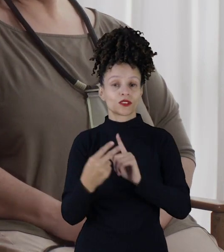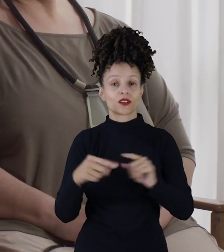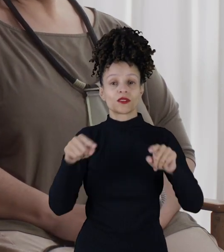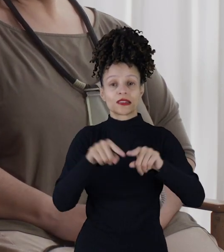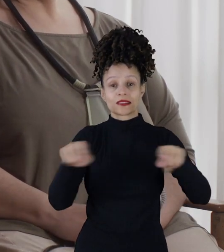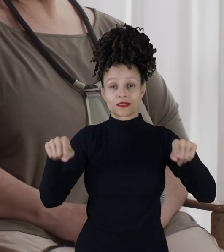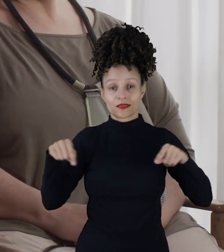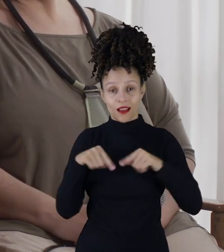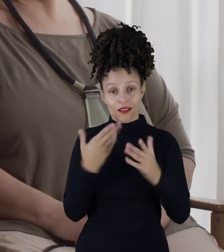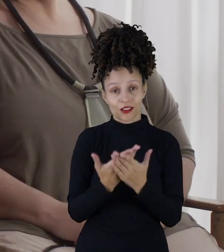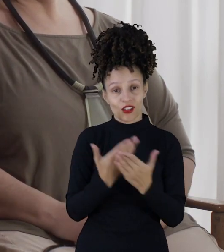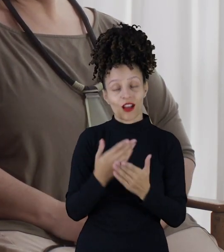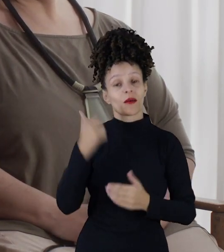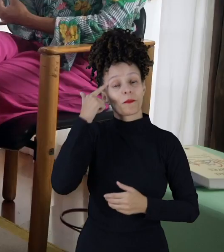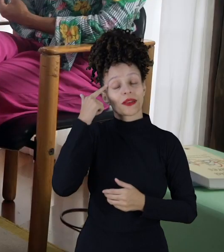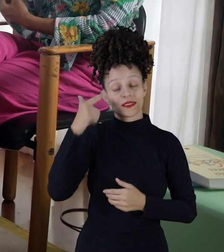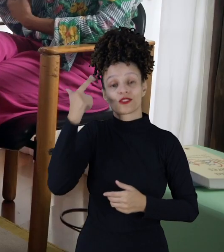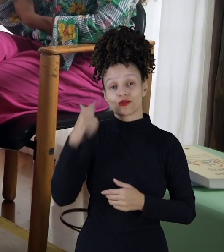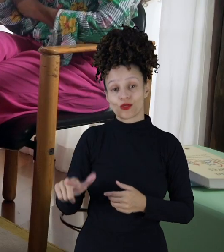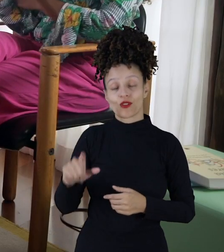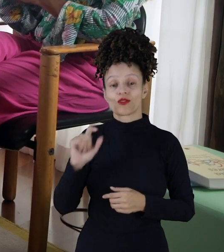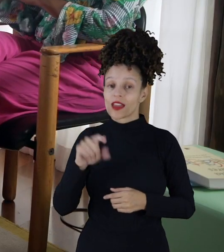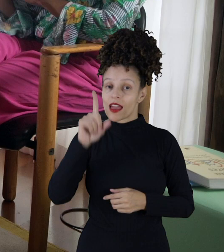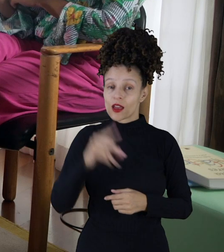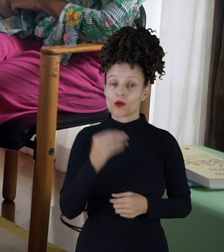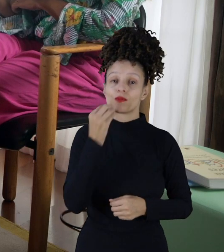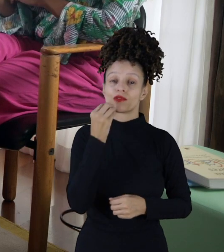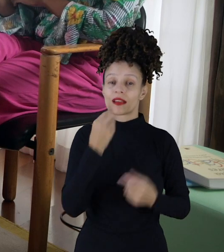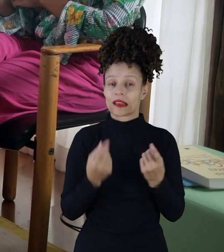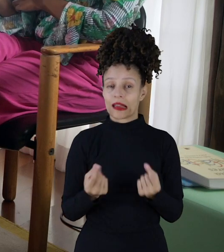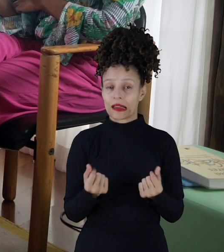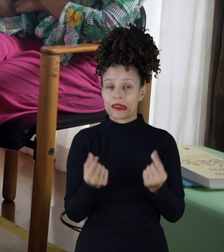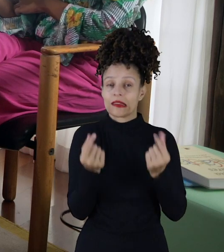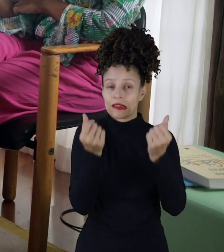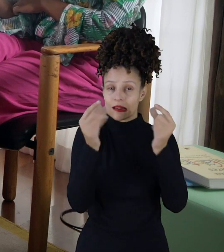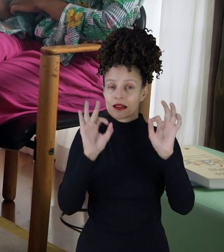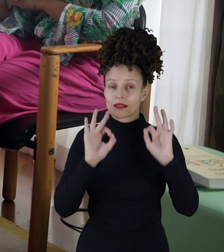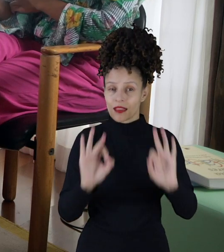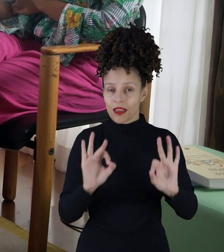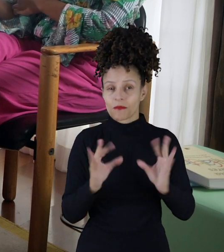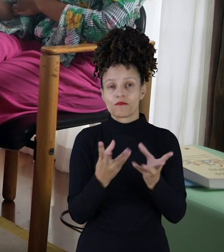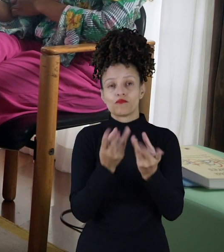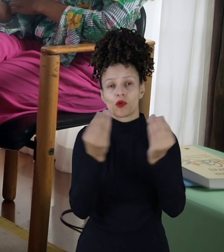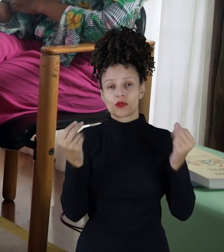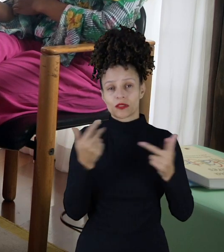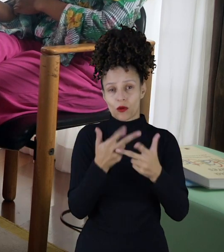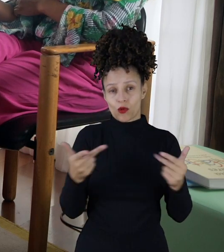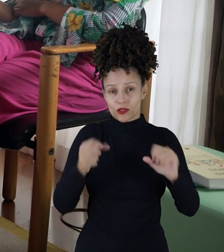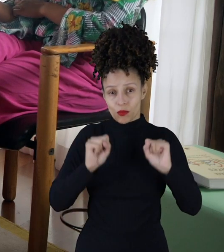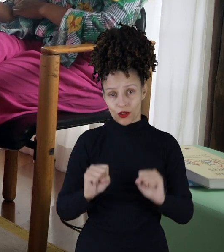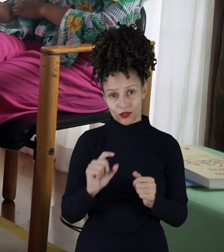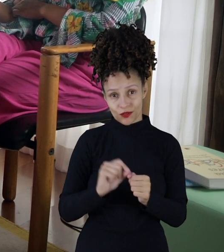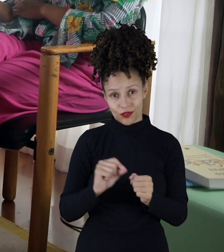concepção de sala de aula que a gente tem que repensar, que é uma oportunidade tão rica, né? É tanta coisa que pode